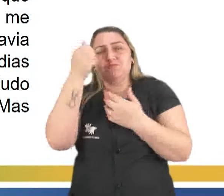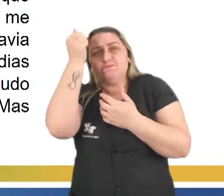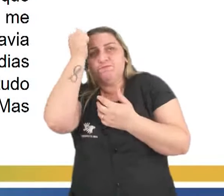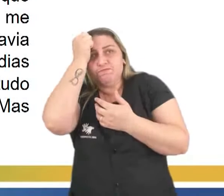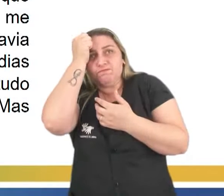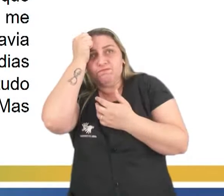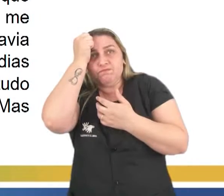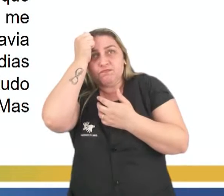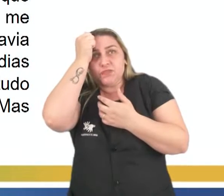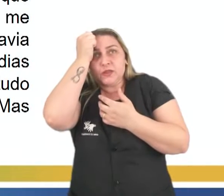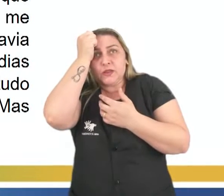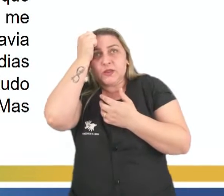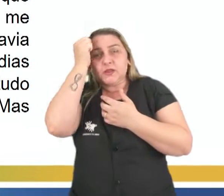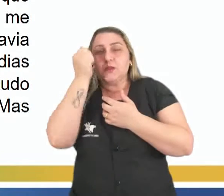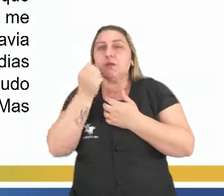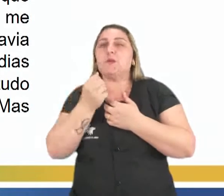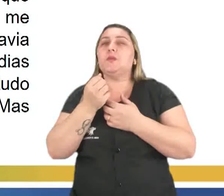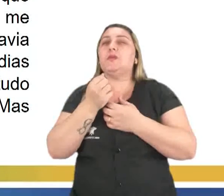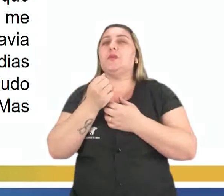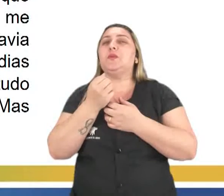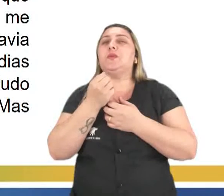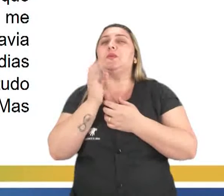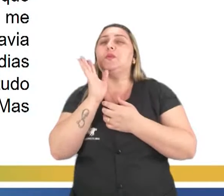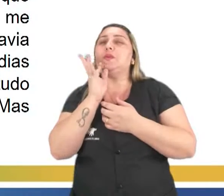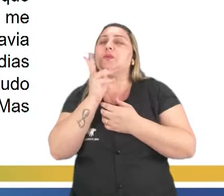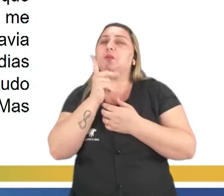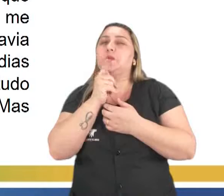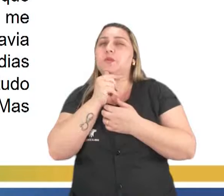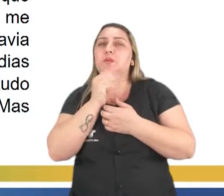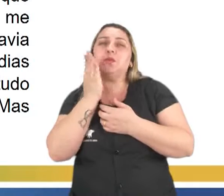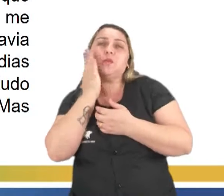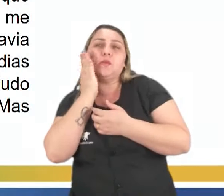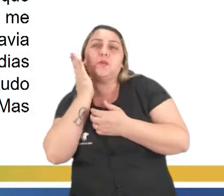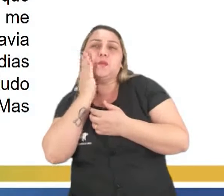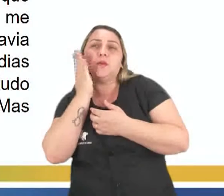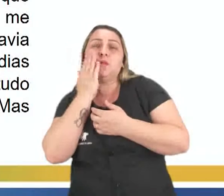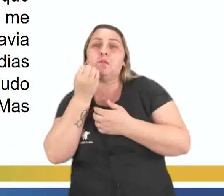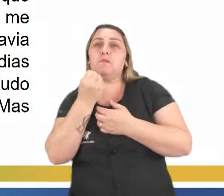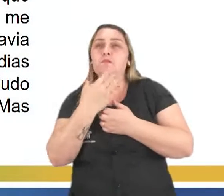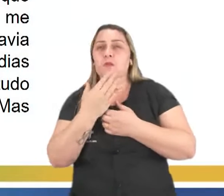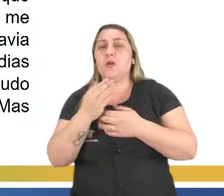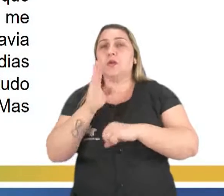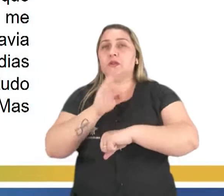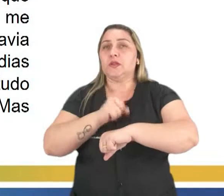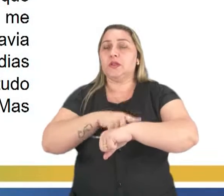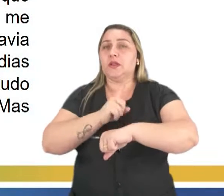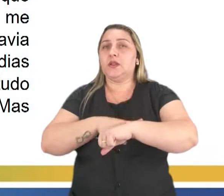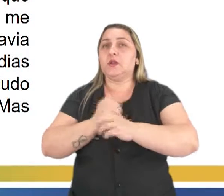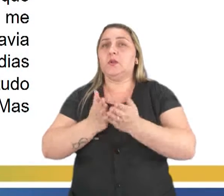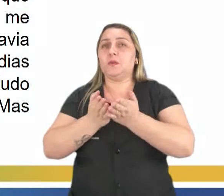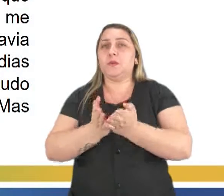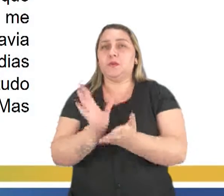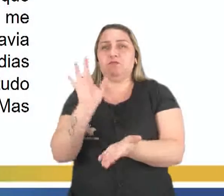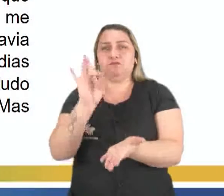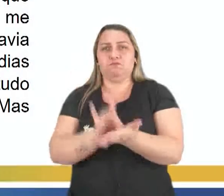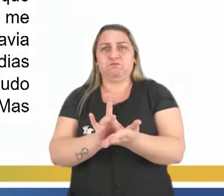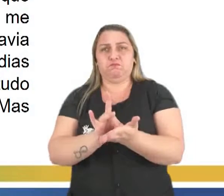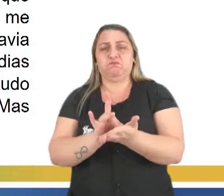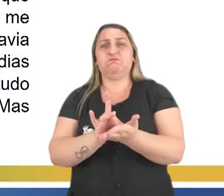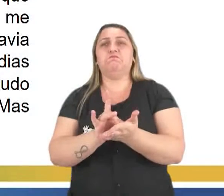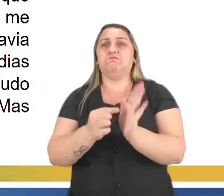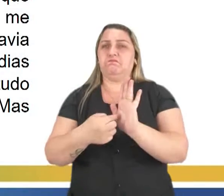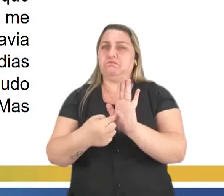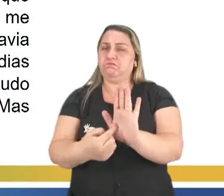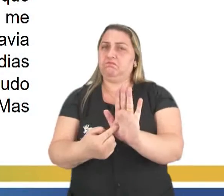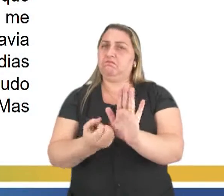atrás. Por muitos dias só tivemos bom tempo. O navio navegava firme, tudo parecendo indicar